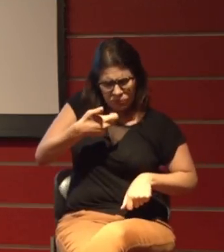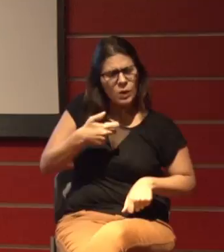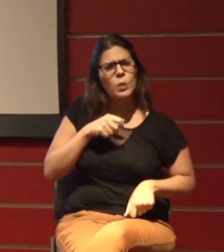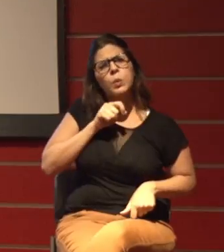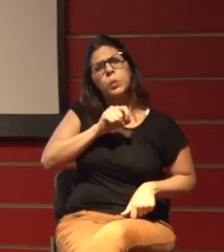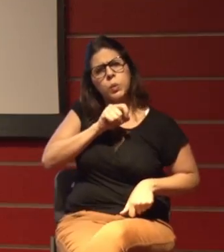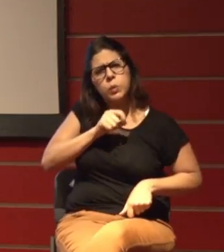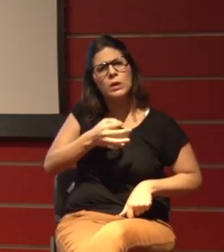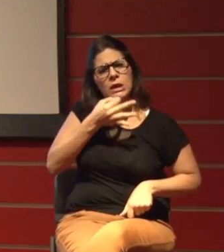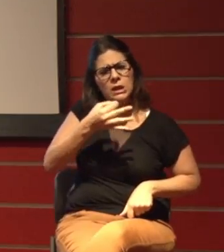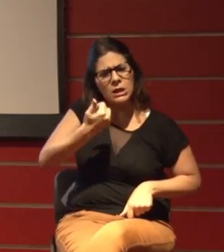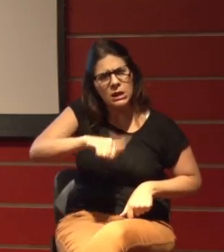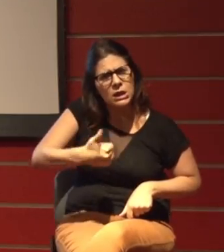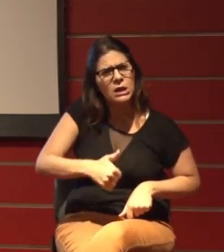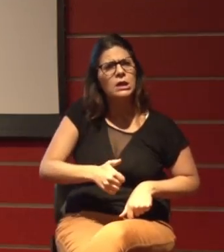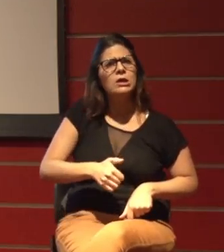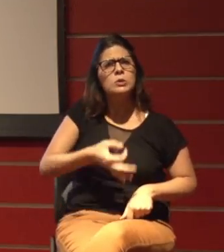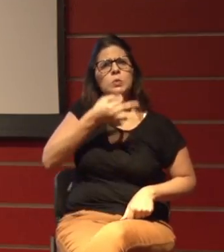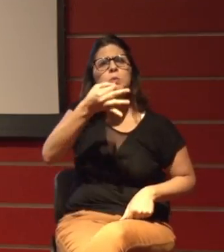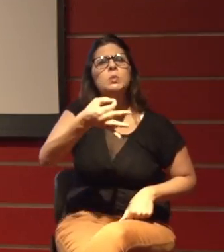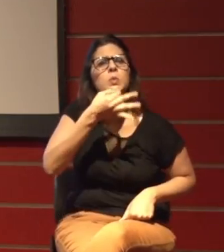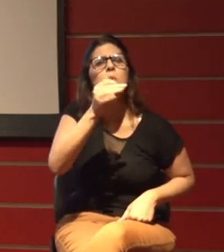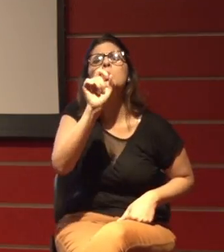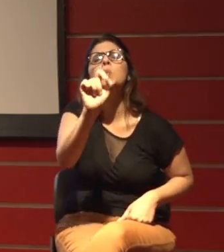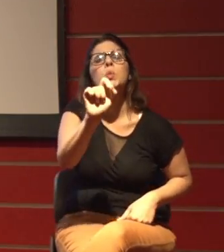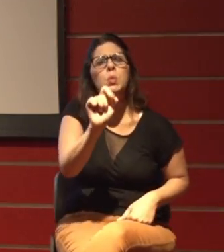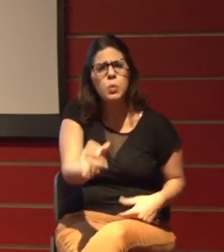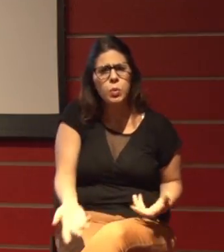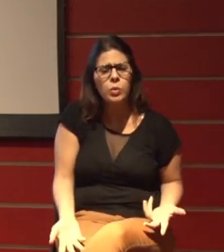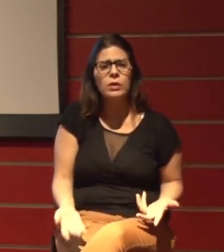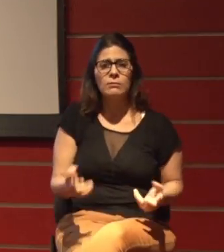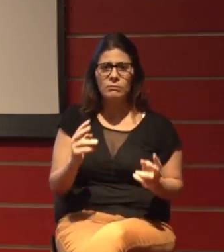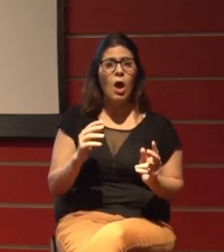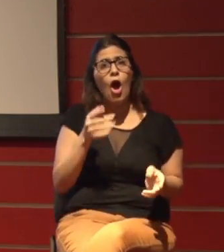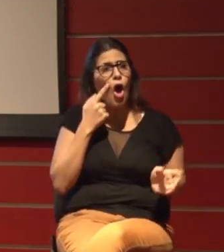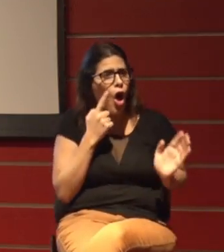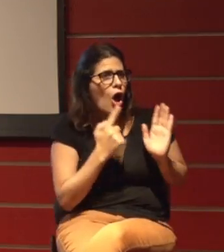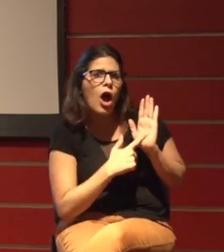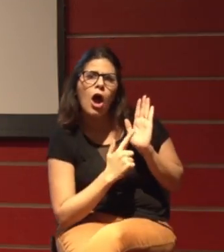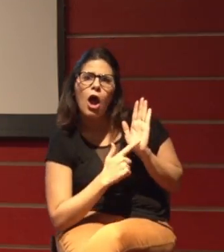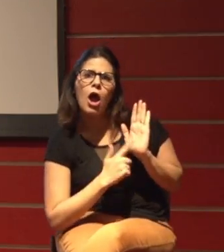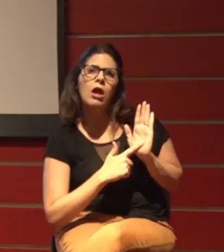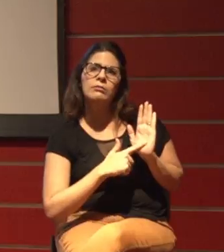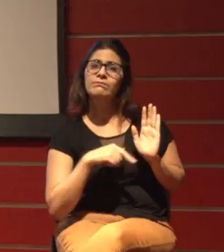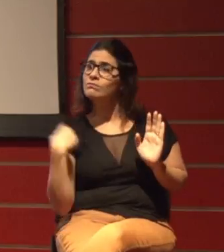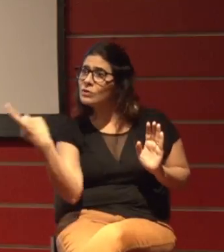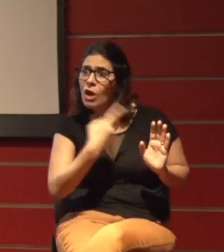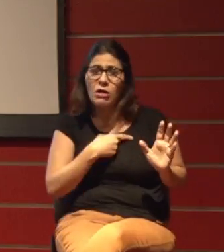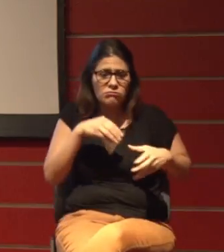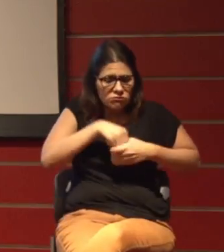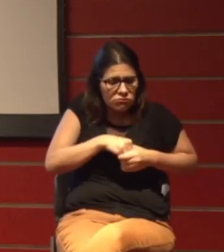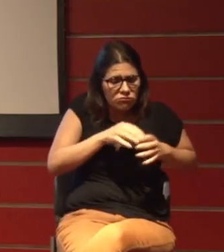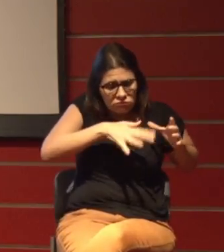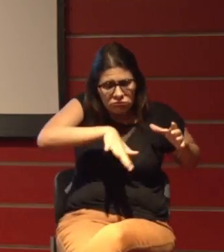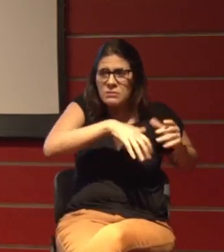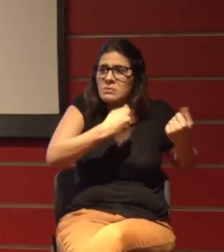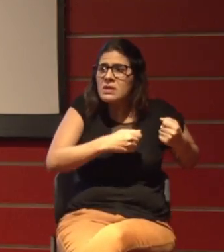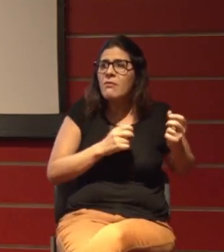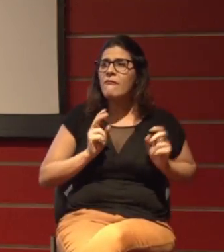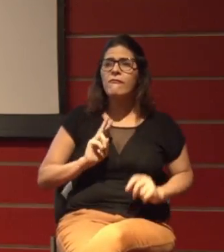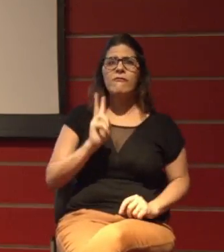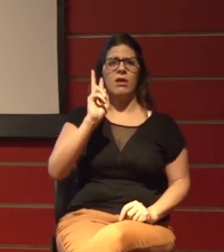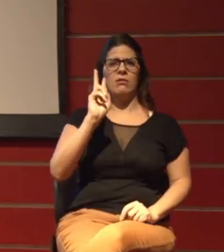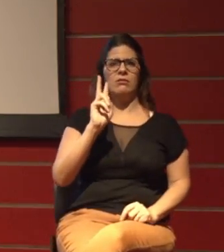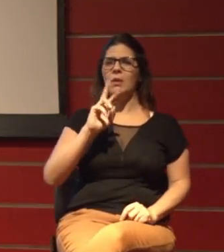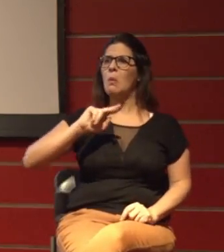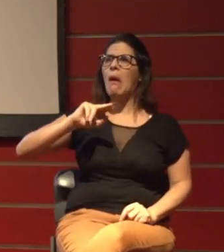eh sugerir olha v o filme desse cara aqui eu acho que entre nós a gente eu acho que a gente que tem que se valorizar porque se eu acho que não vai